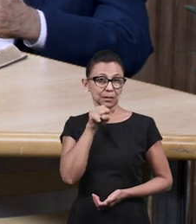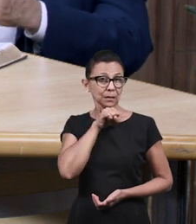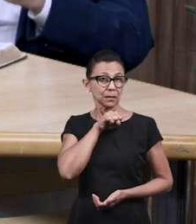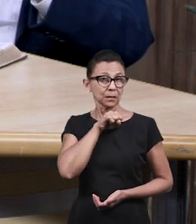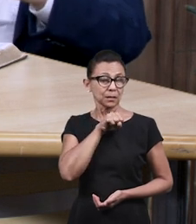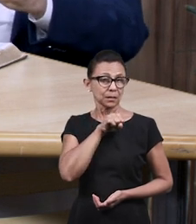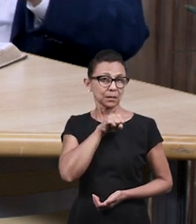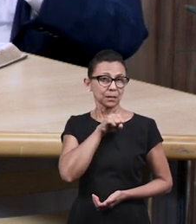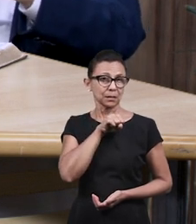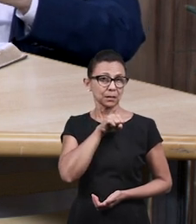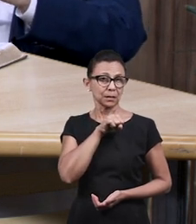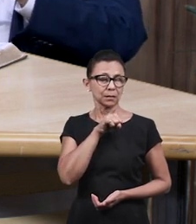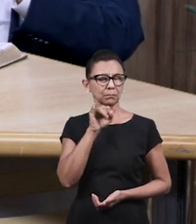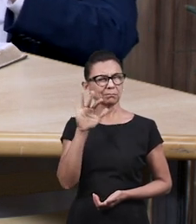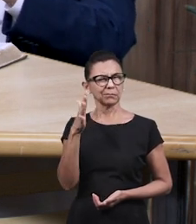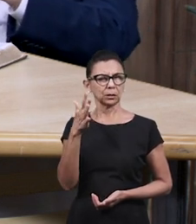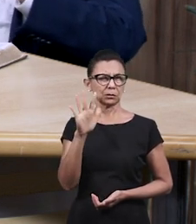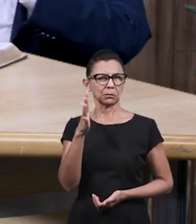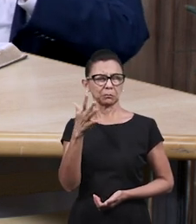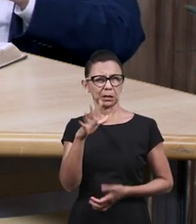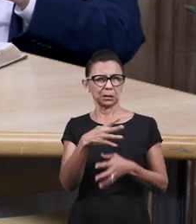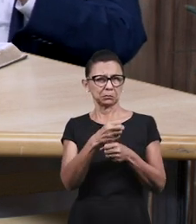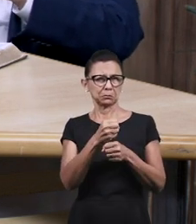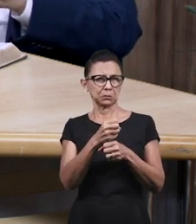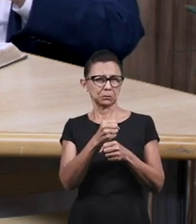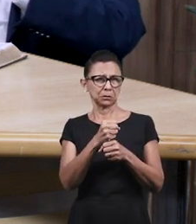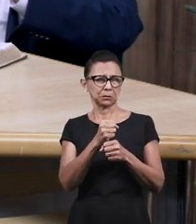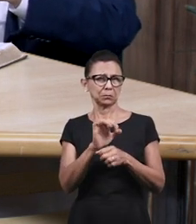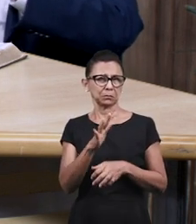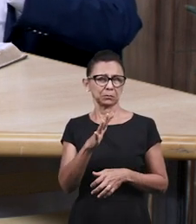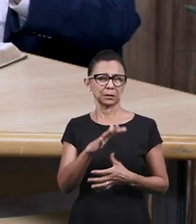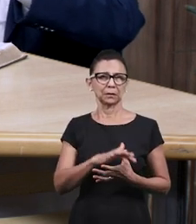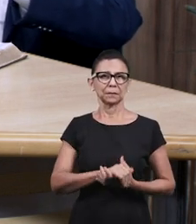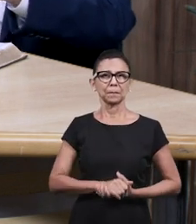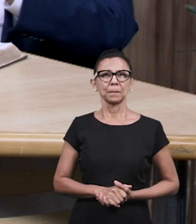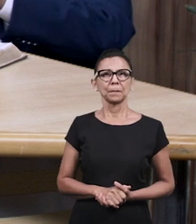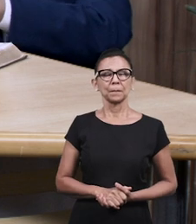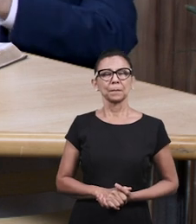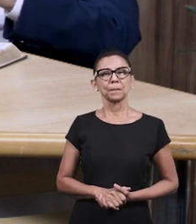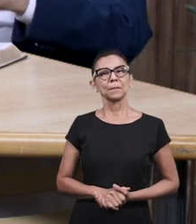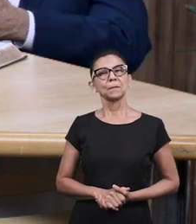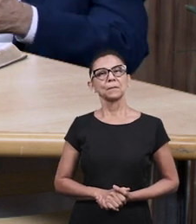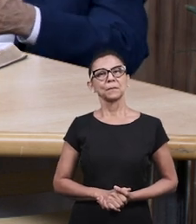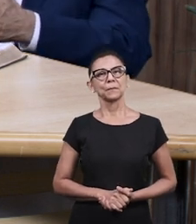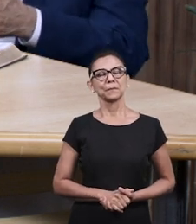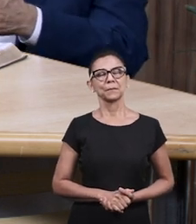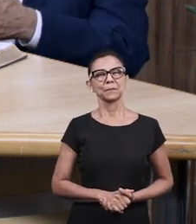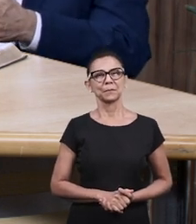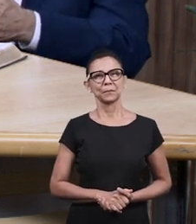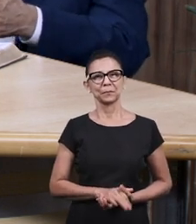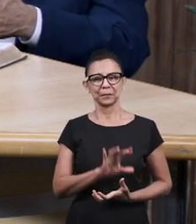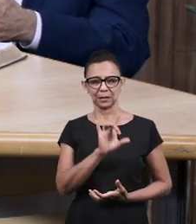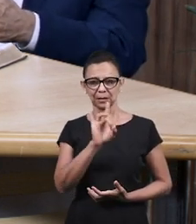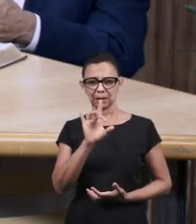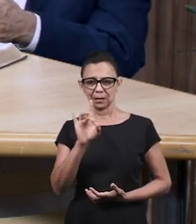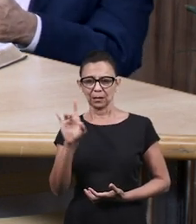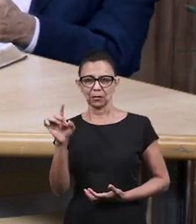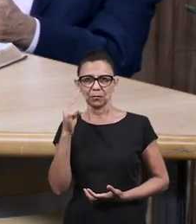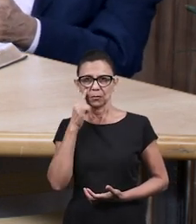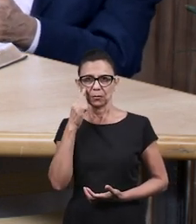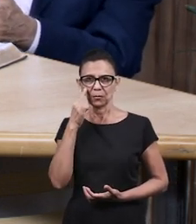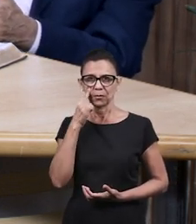na mesma... Nós estamos fazendo assim mais ou menos litro com quilo, né? Uhum. Vamos botar na mesma unidade, né?